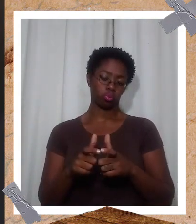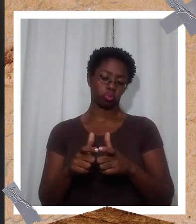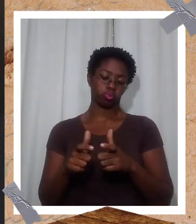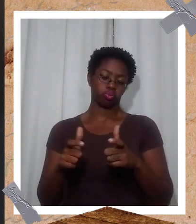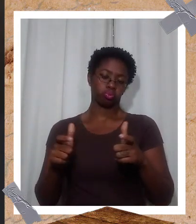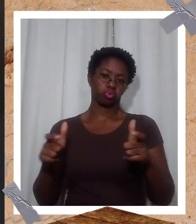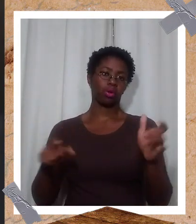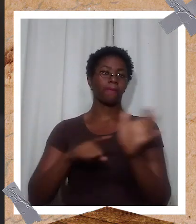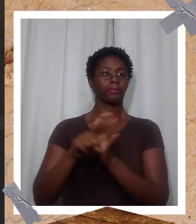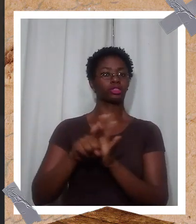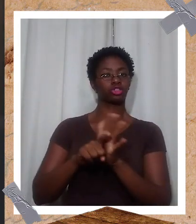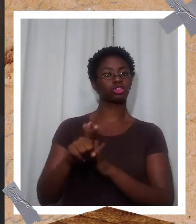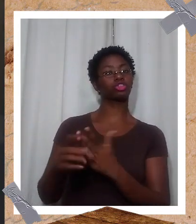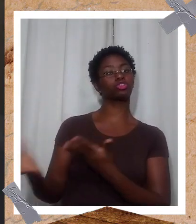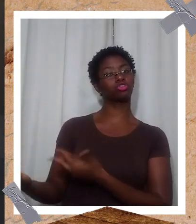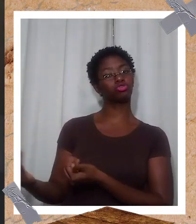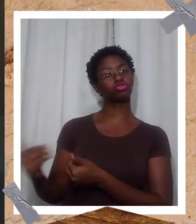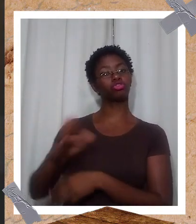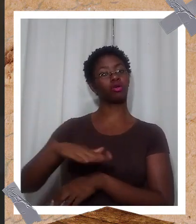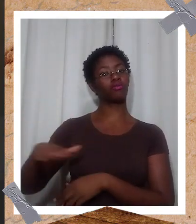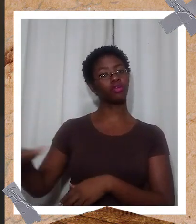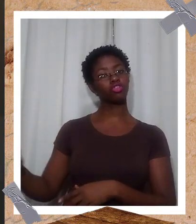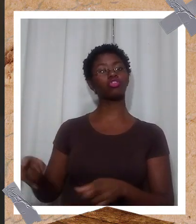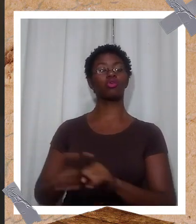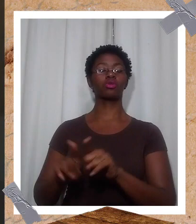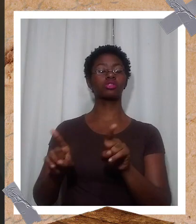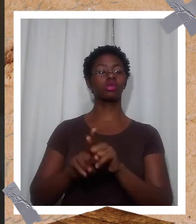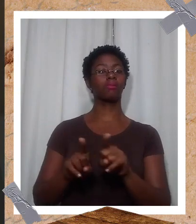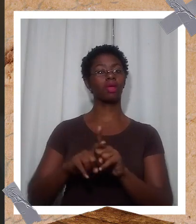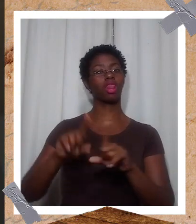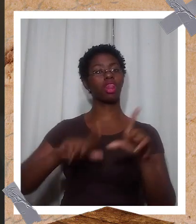pesquisas de literatura infantil e juvenil, literatura,